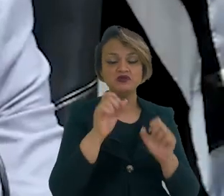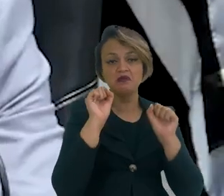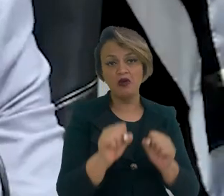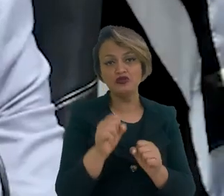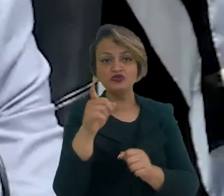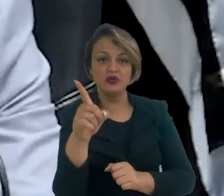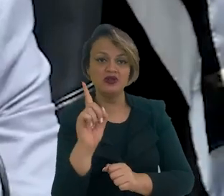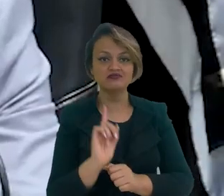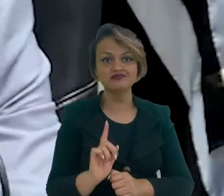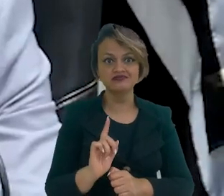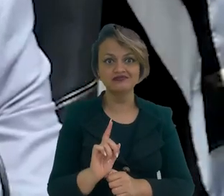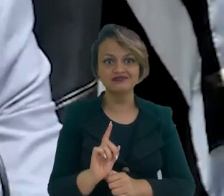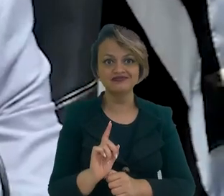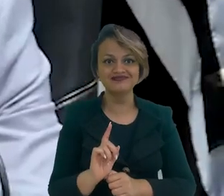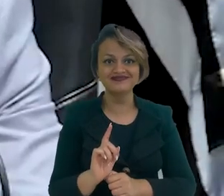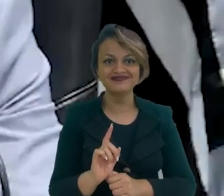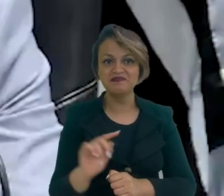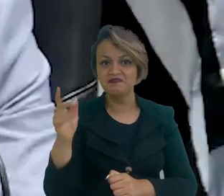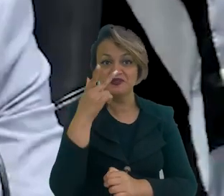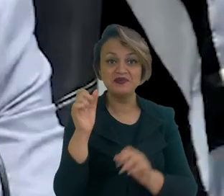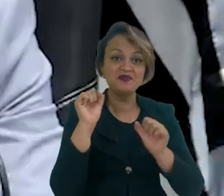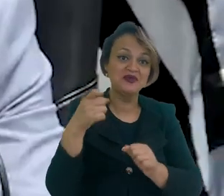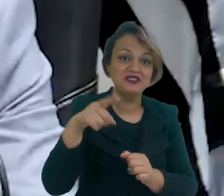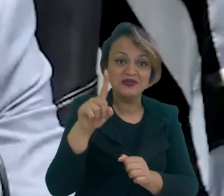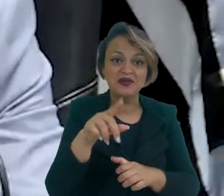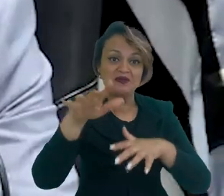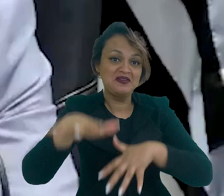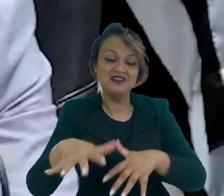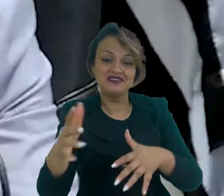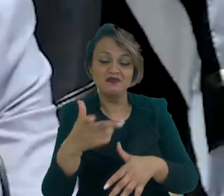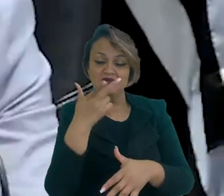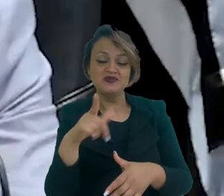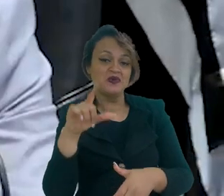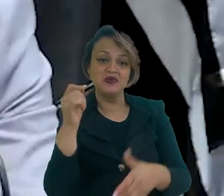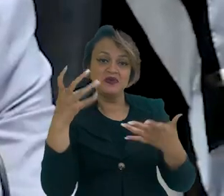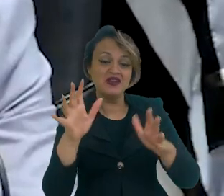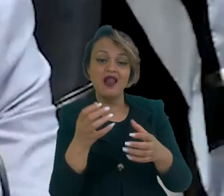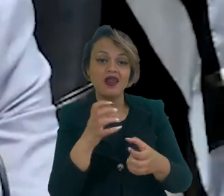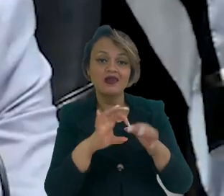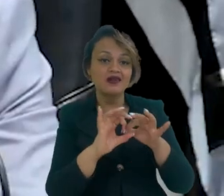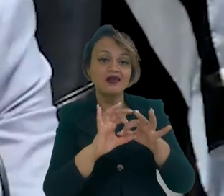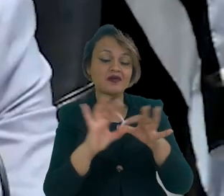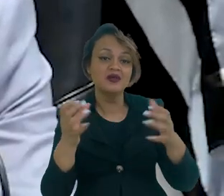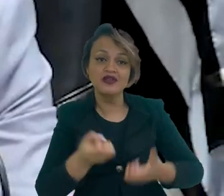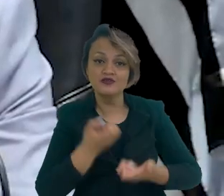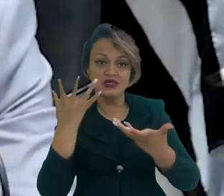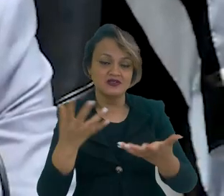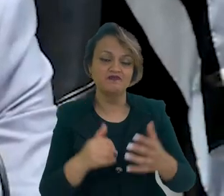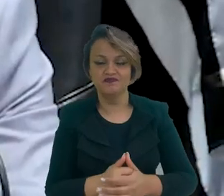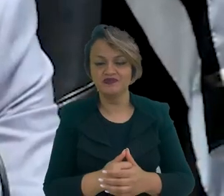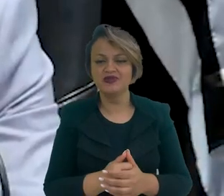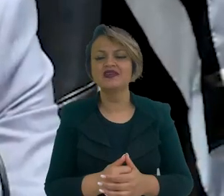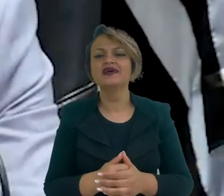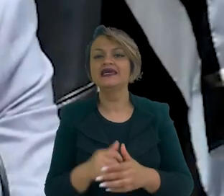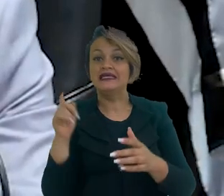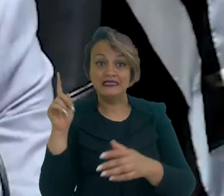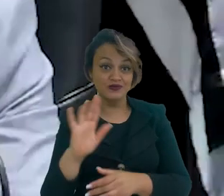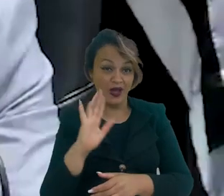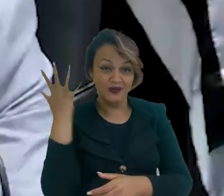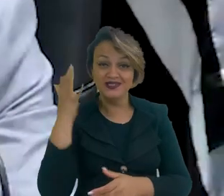de expressão Esse é um livro de gays por assim dizer utilizando uma terminologia do como um ló